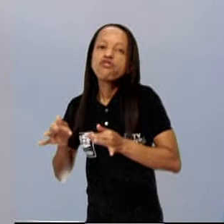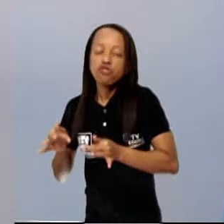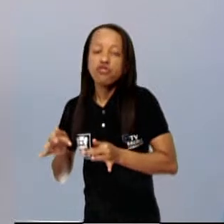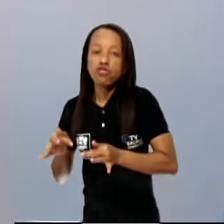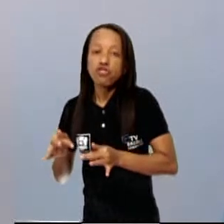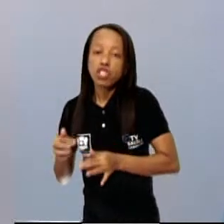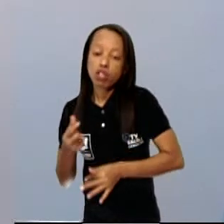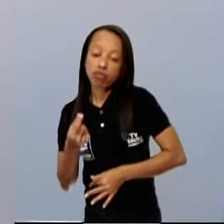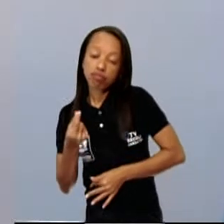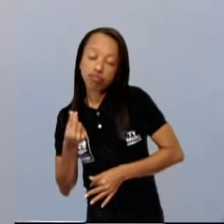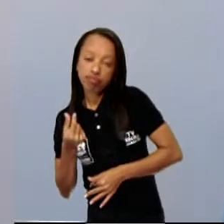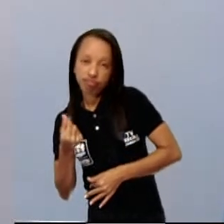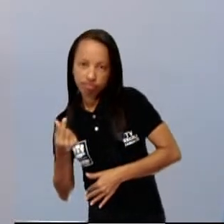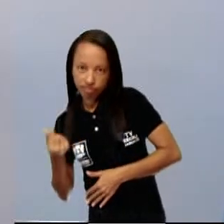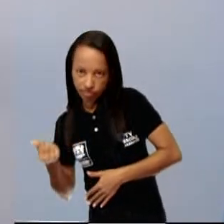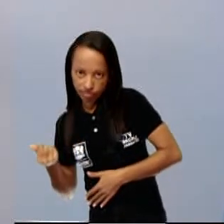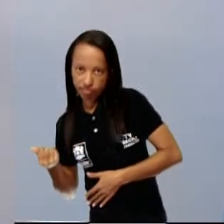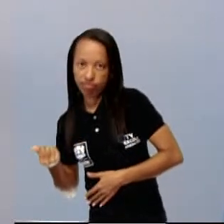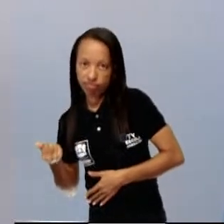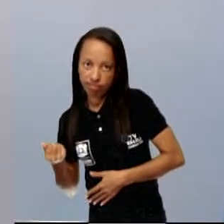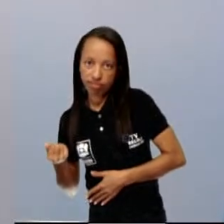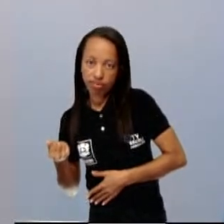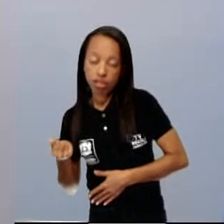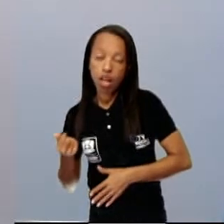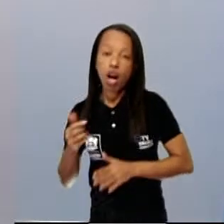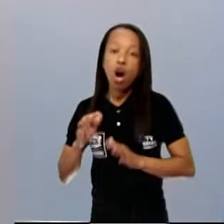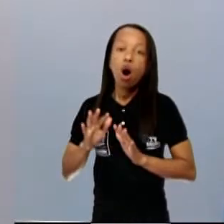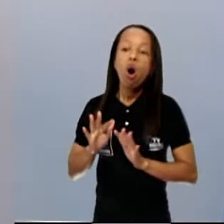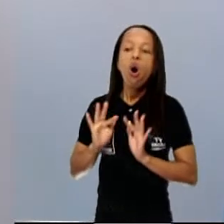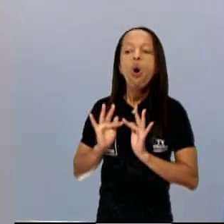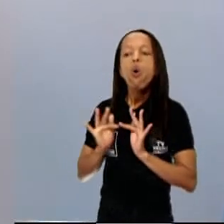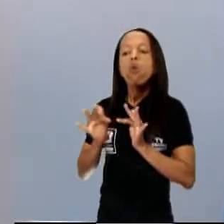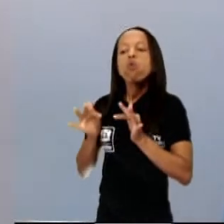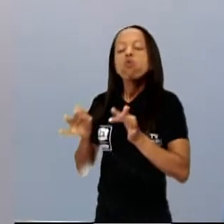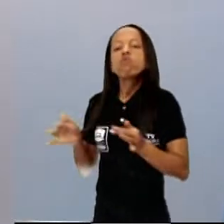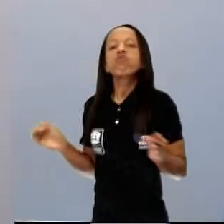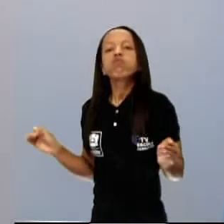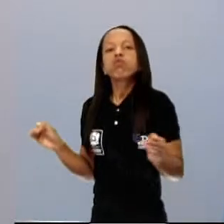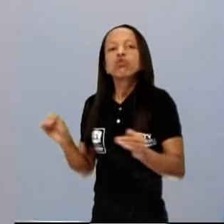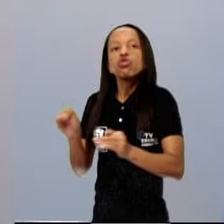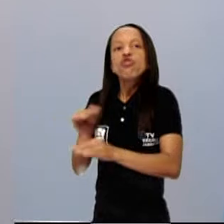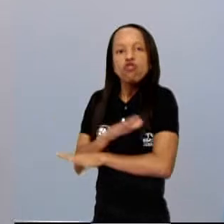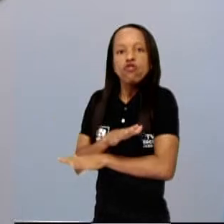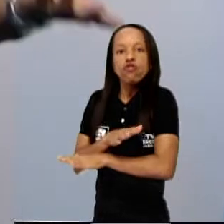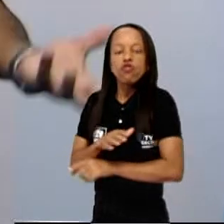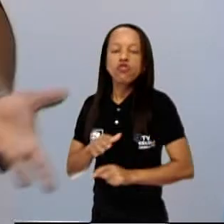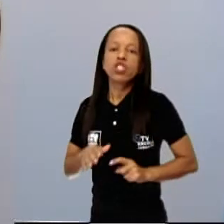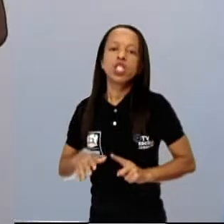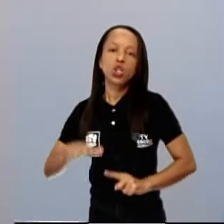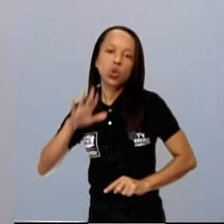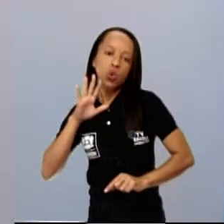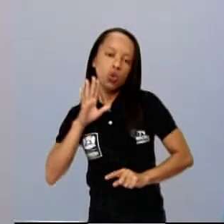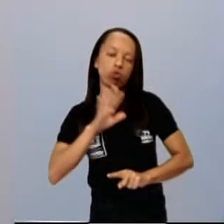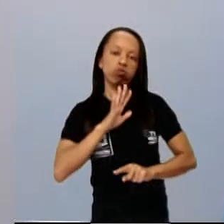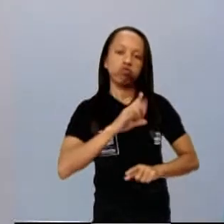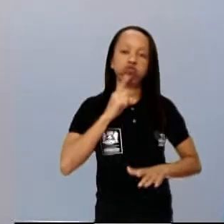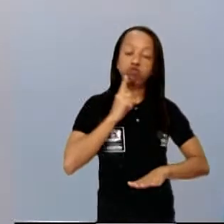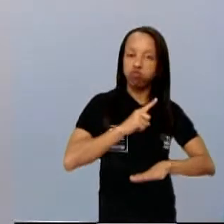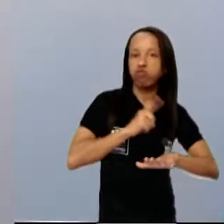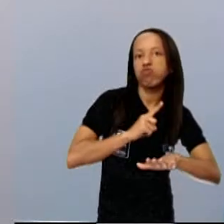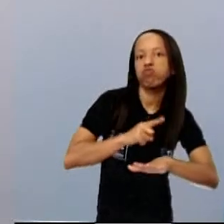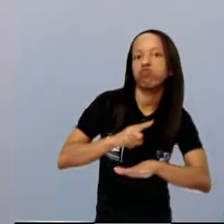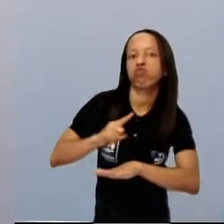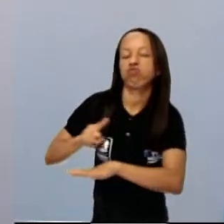dos nobres. O fim do feudalismo. Agora todo mundo vai ter que obedecer a esse novo sistema. A gente vai ter que